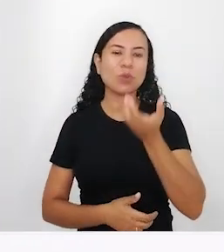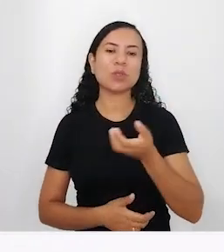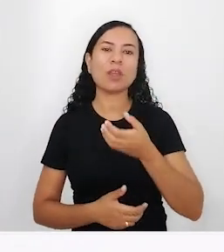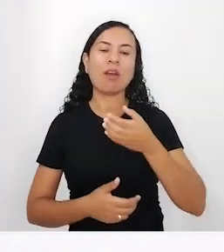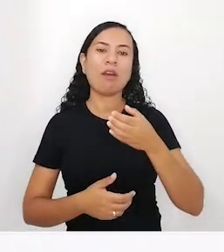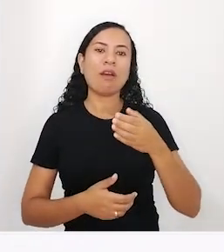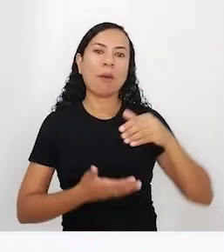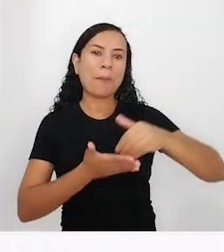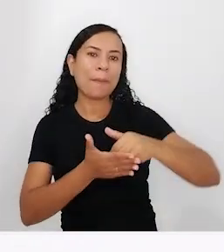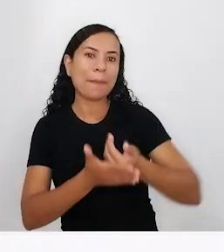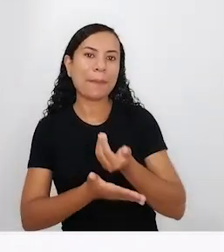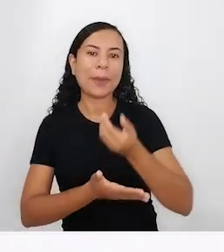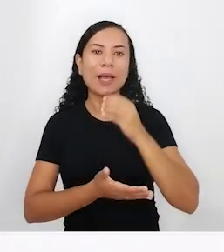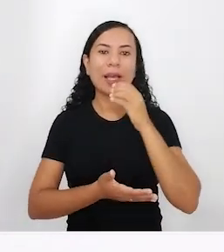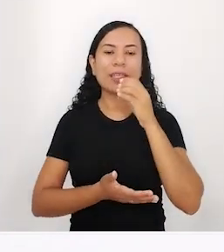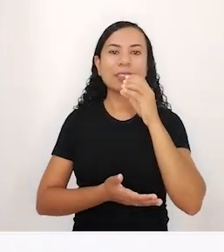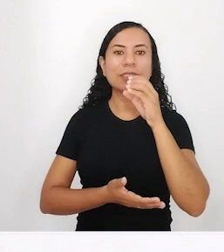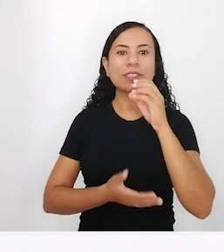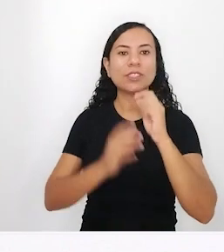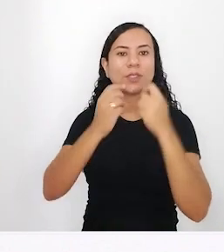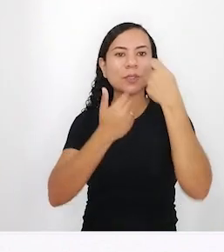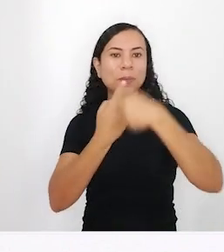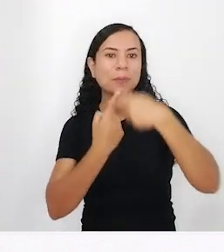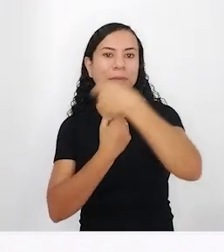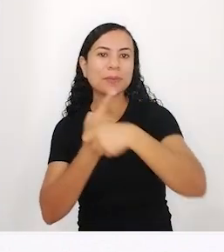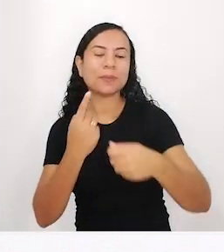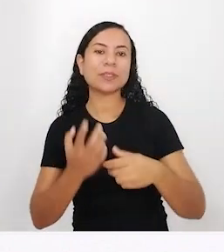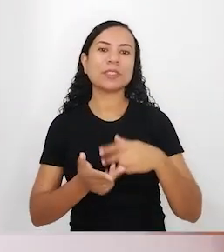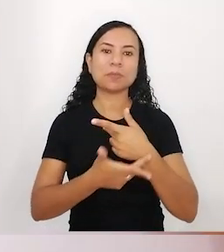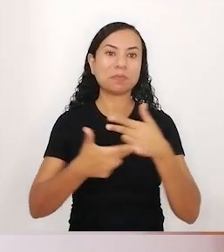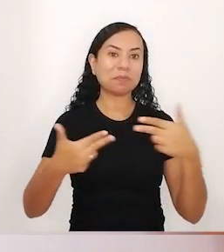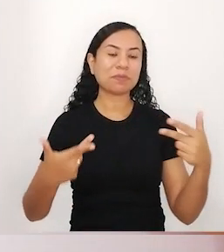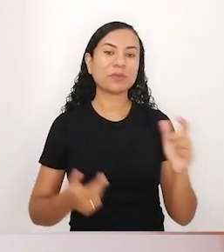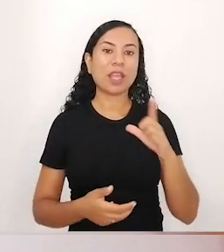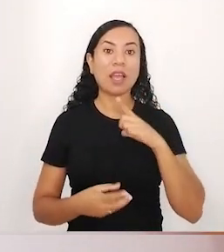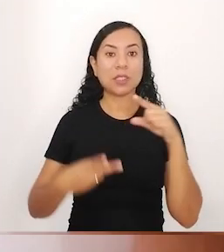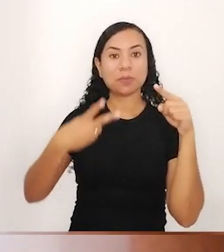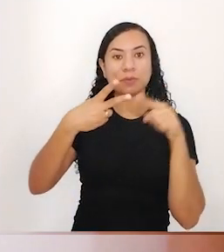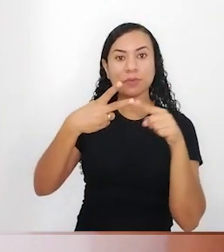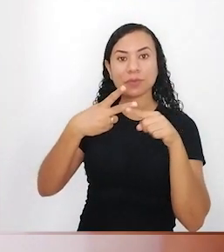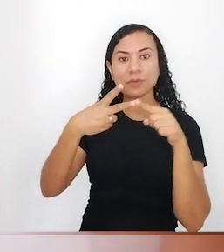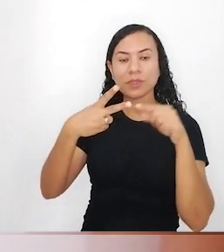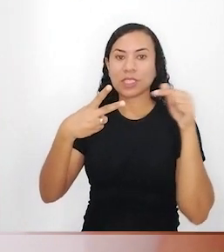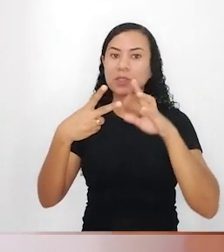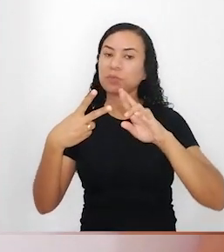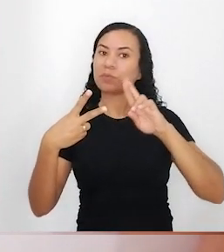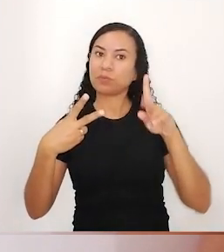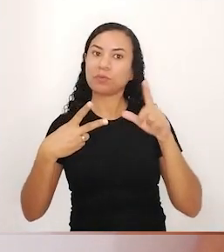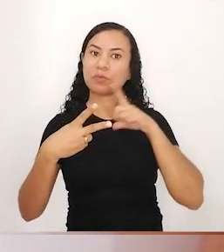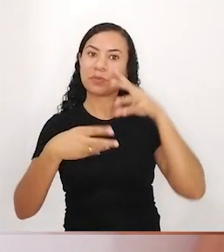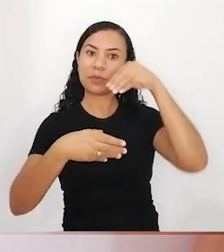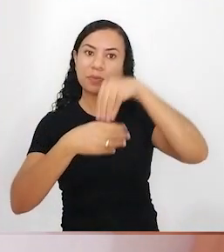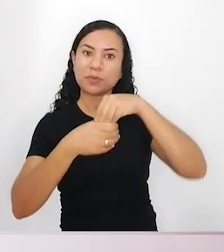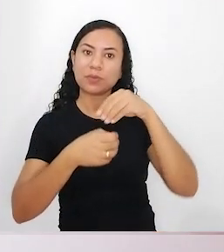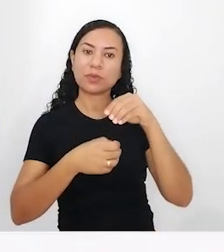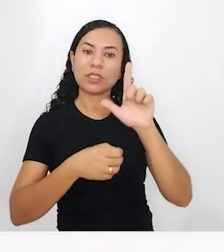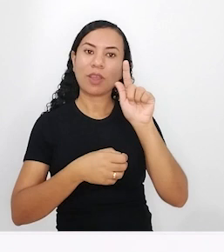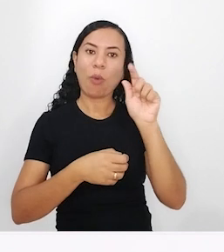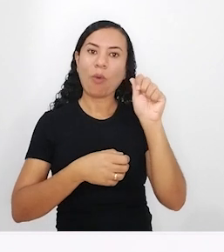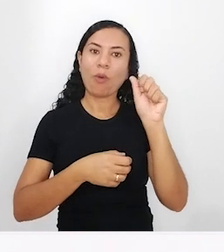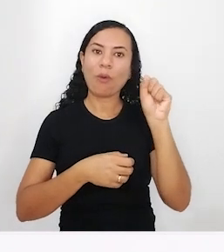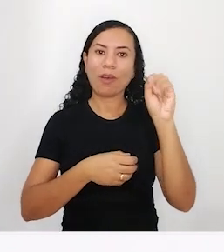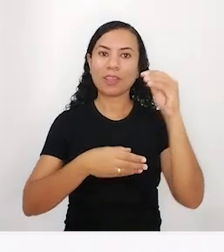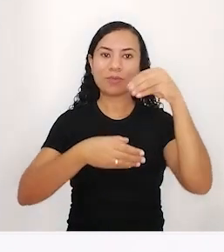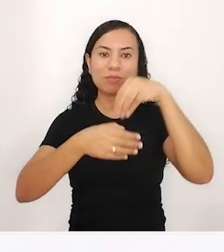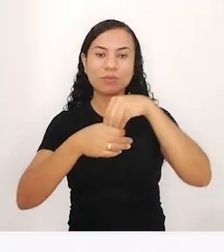o melão, a maçã, a pera e a banana. Já as frutas não climatéricas apresentam um declínio na taxa